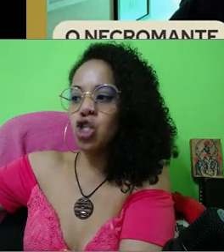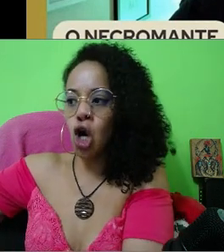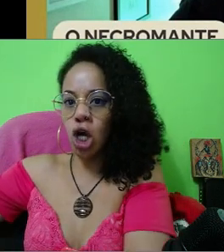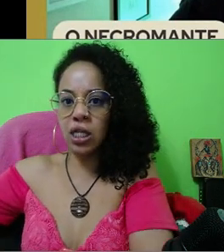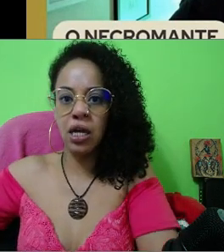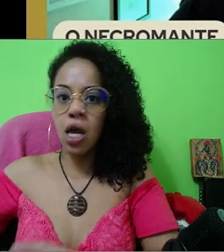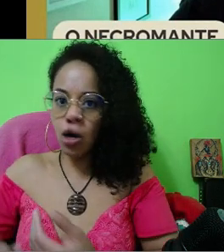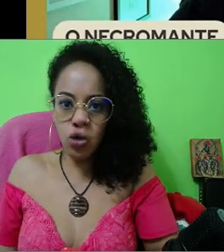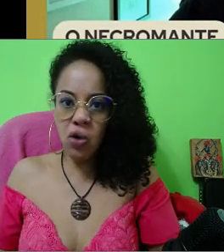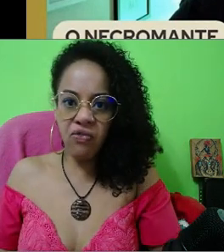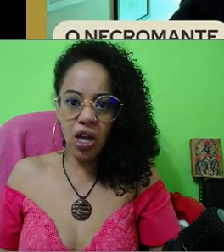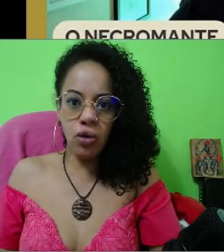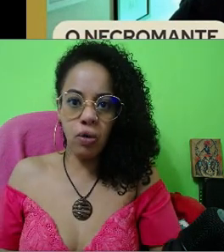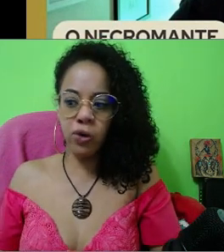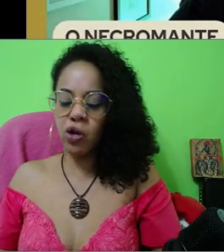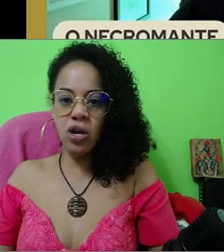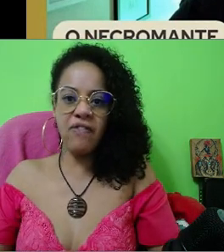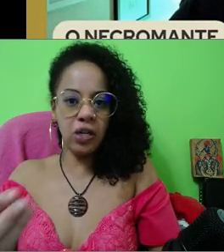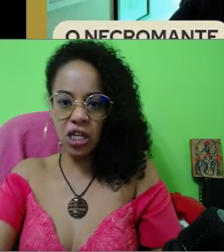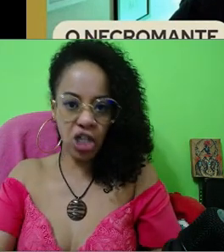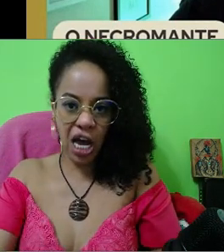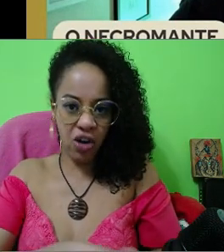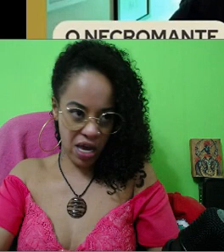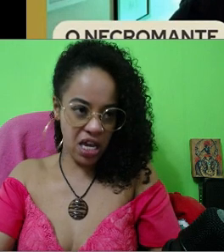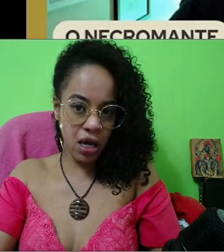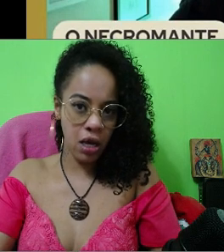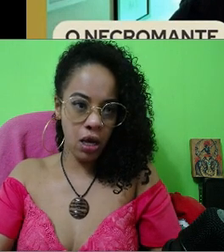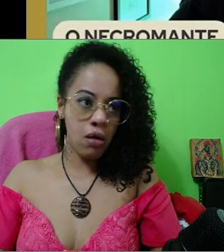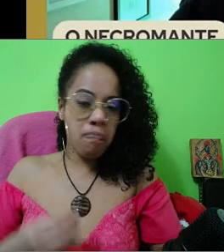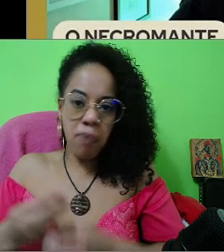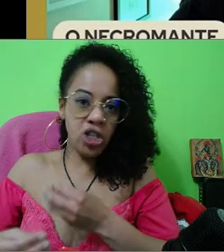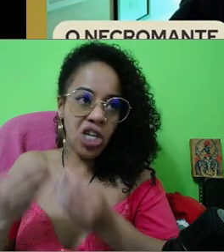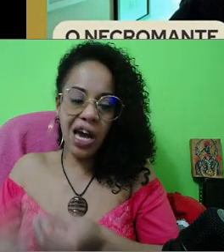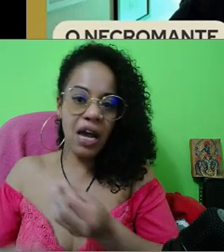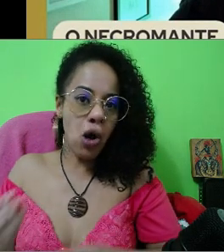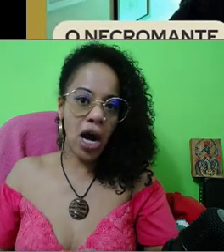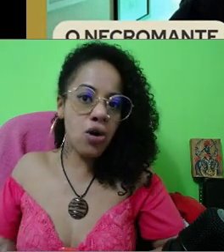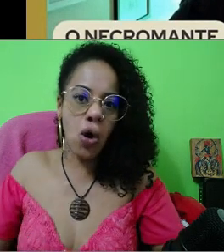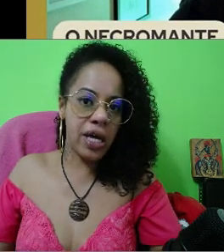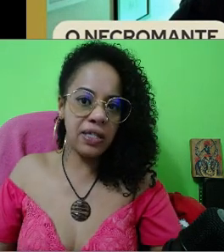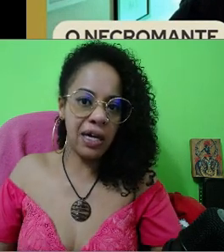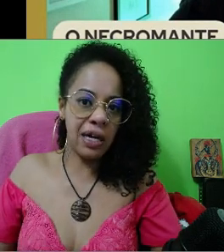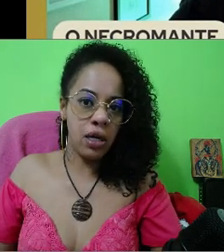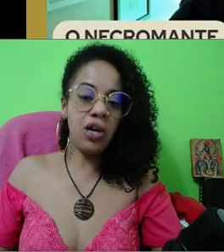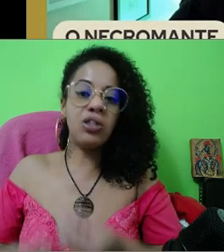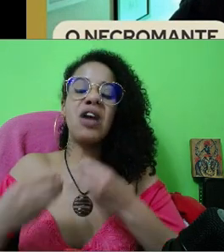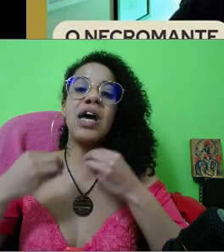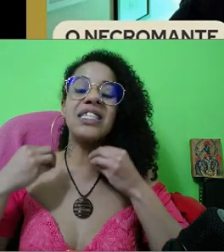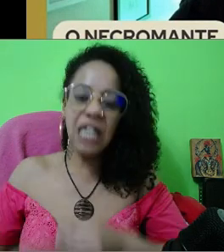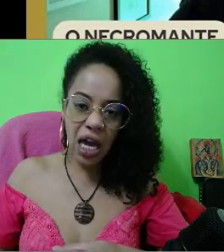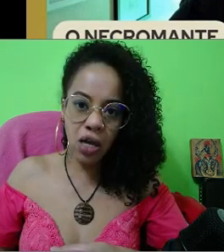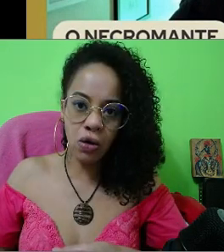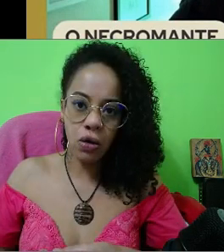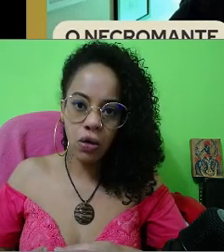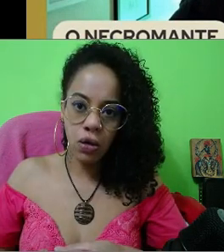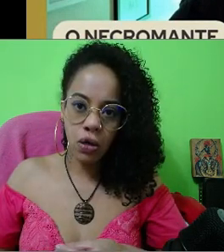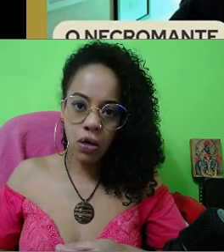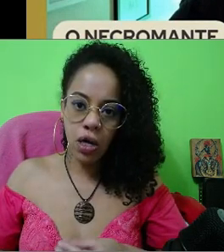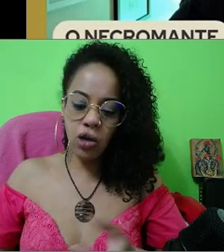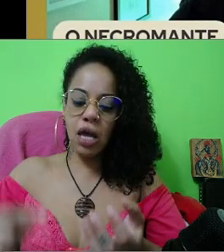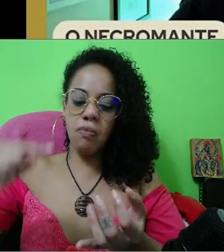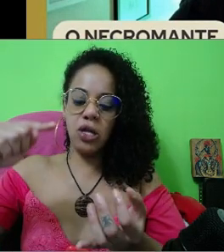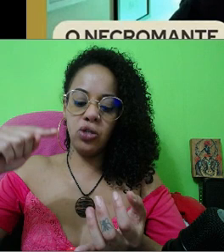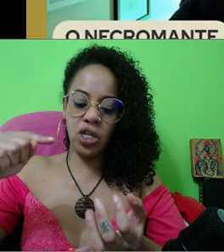eu processar esse idiota eu não duvido porque o nível que vocês chegaram aí pode chegar em qualquer coisa e eu tenho receio